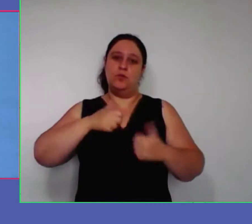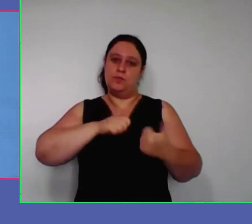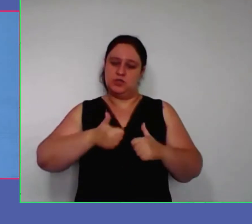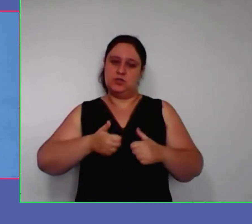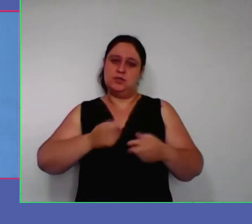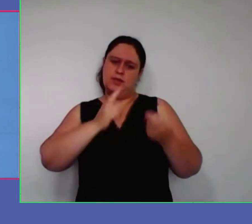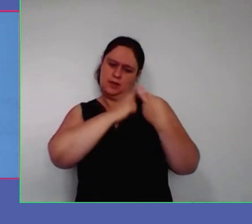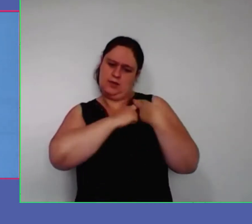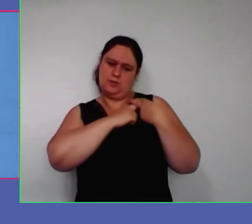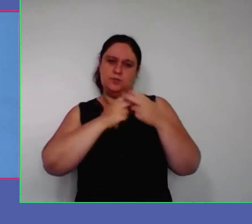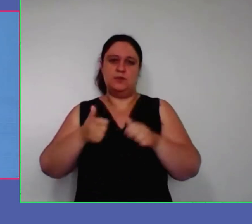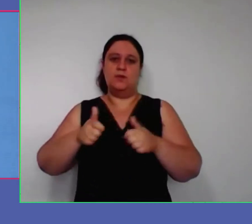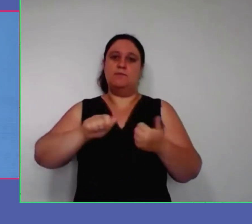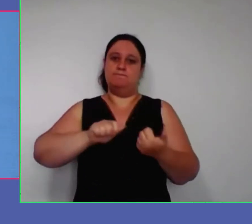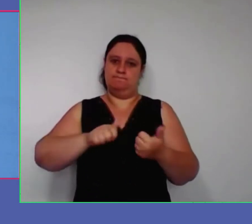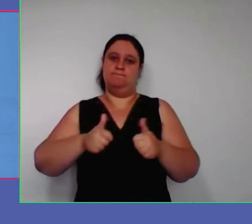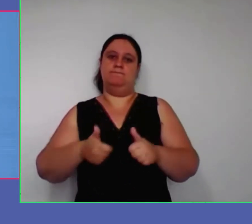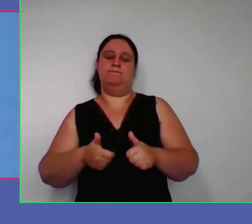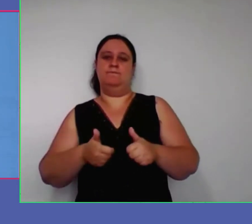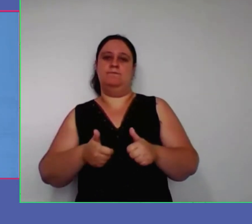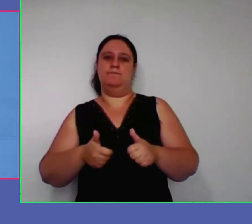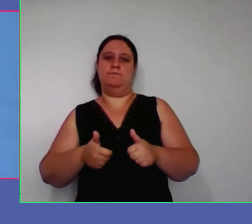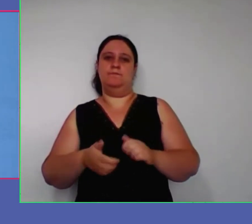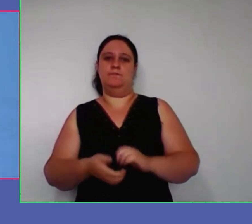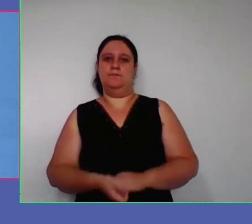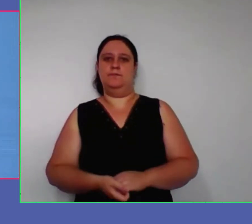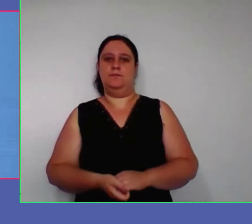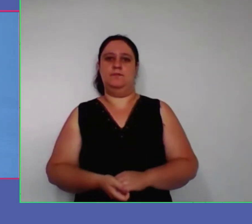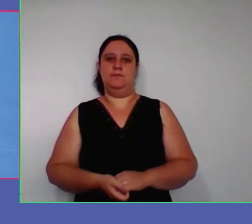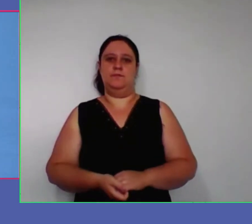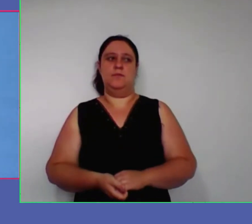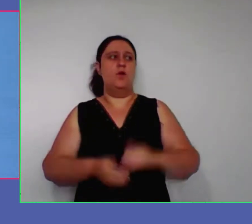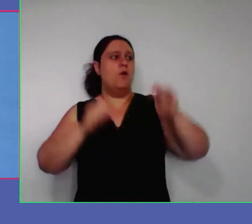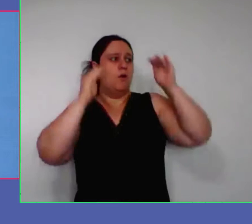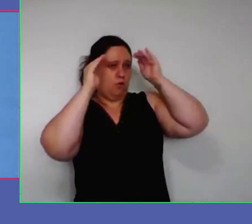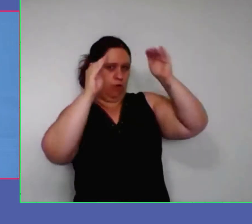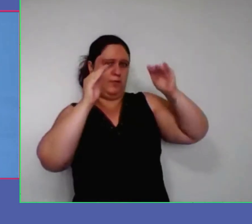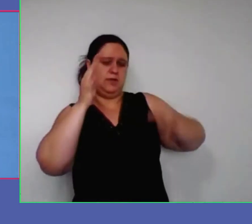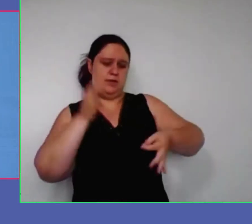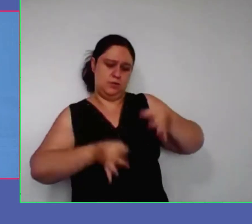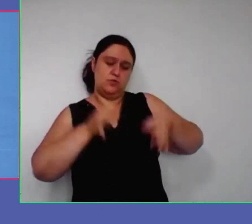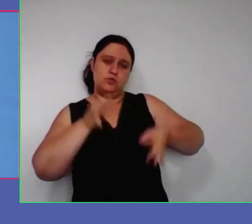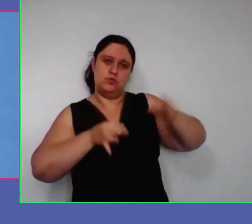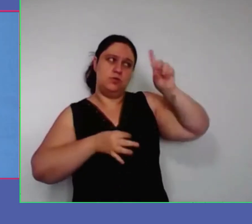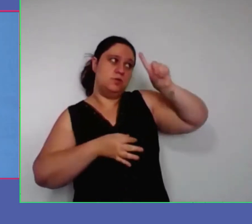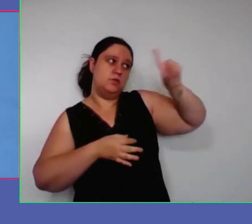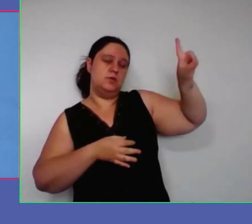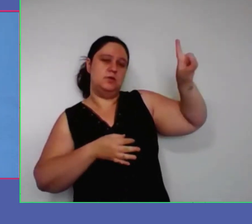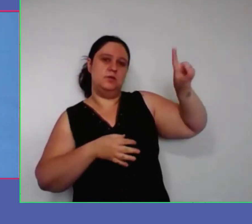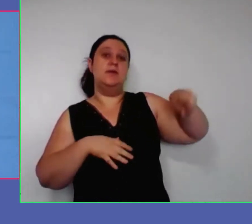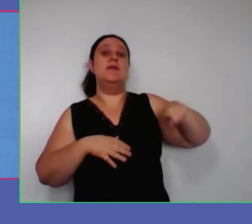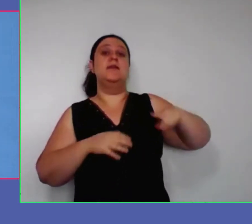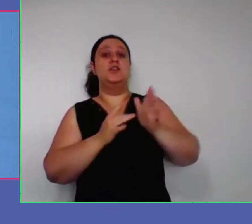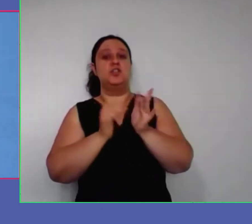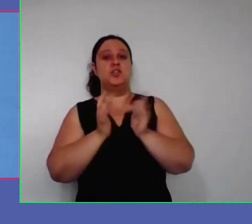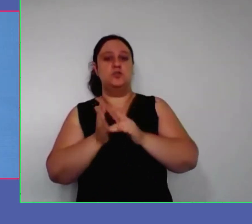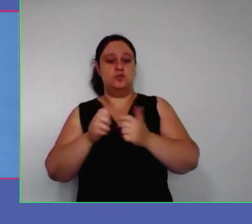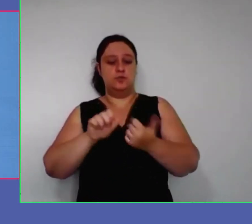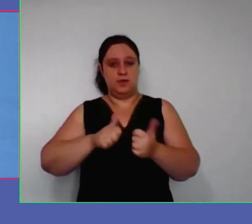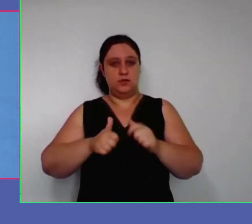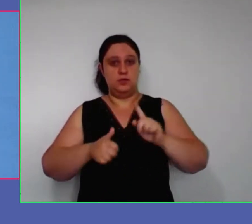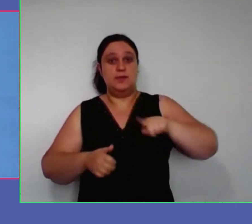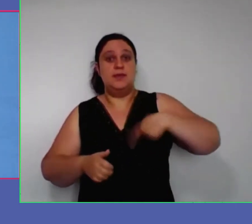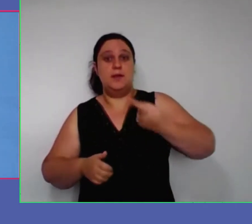assim cumpriu toda a justiça, toda a determinação de Deus. Batizado Jesus, saiu logo da